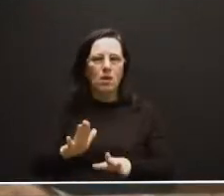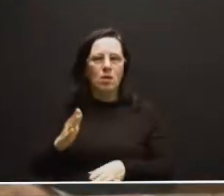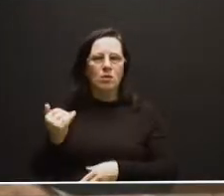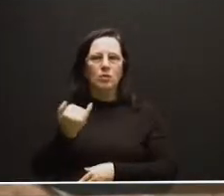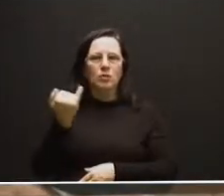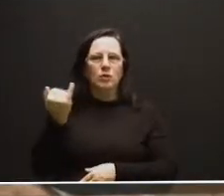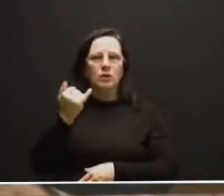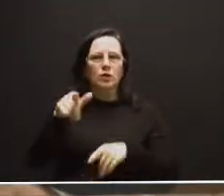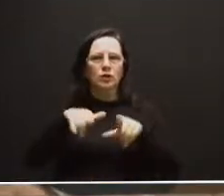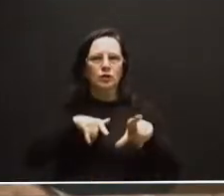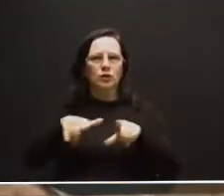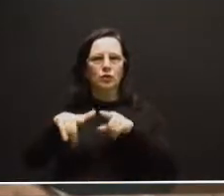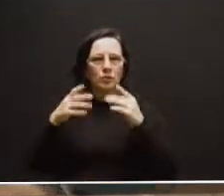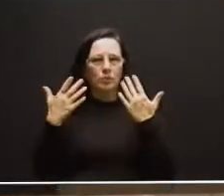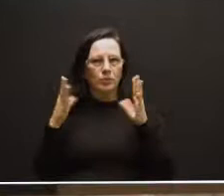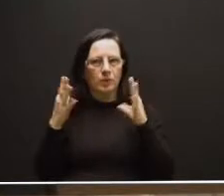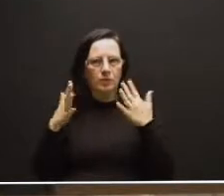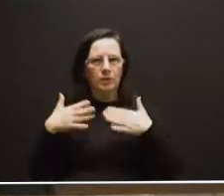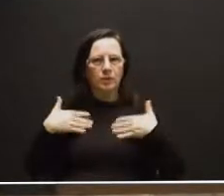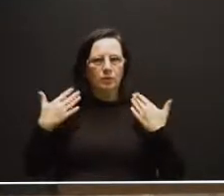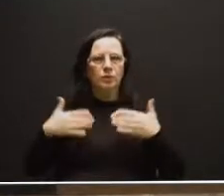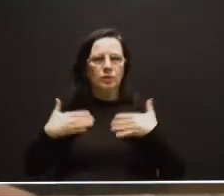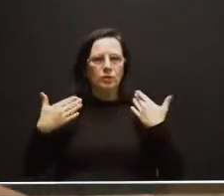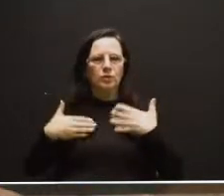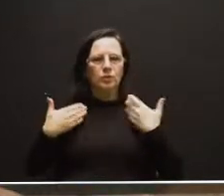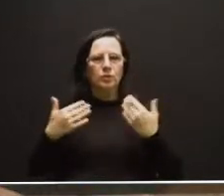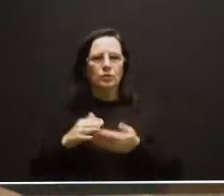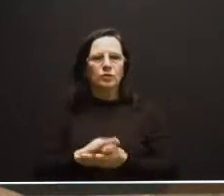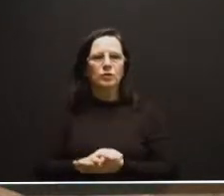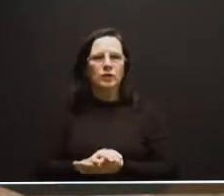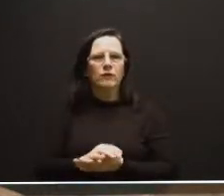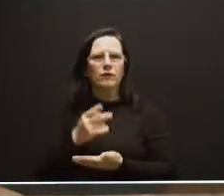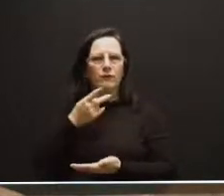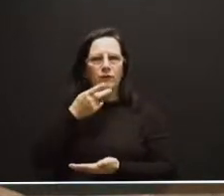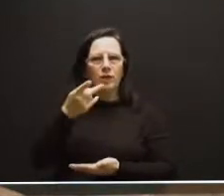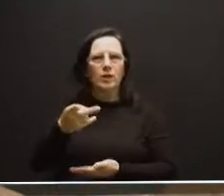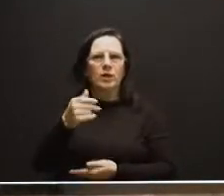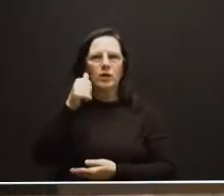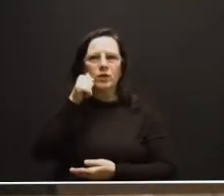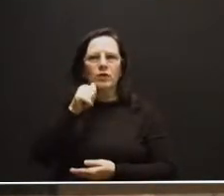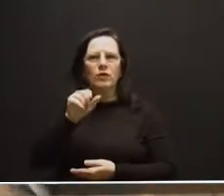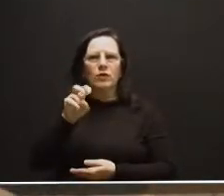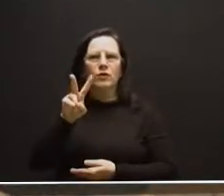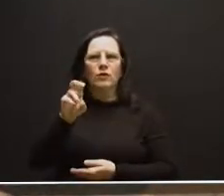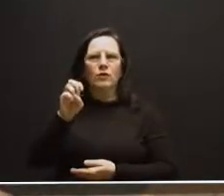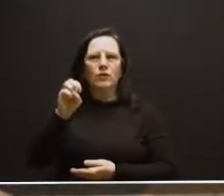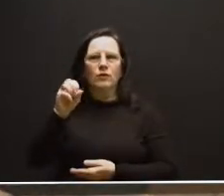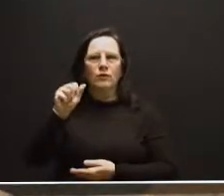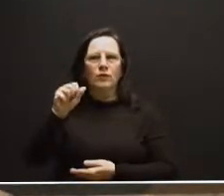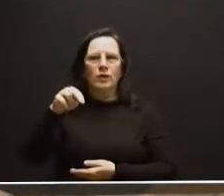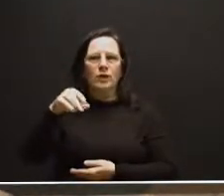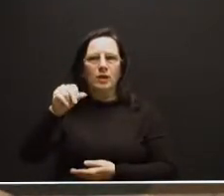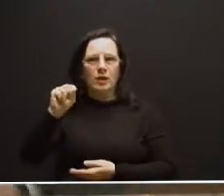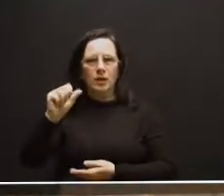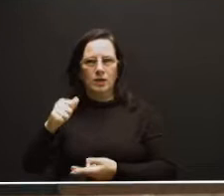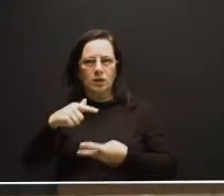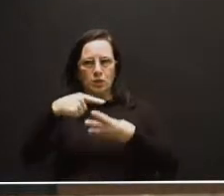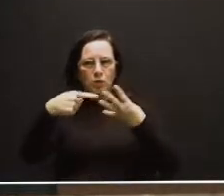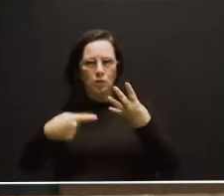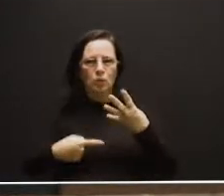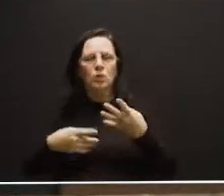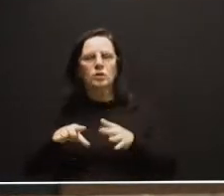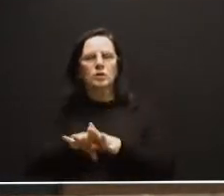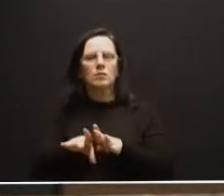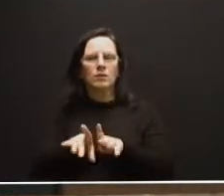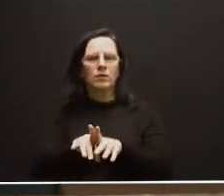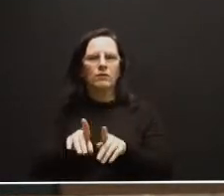fica aqui os meus parabéns a alegria de estar mais uma vez aqui falando da vanessa do zeca e da companhia de dança muito obrigado por